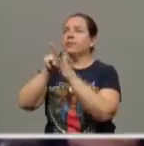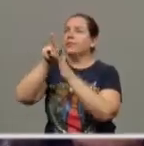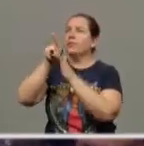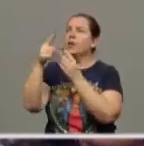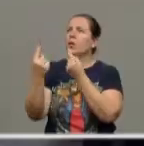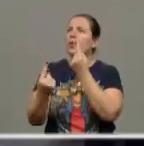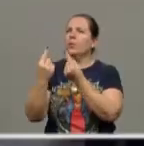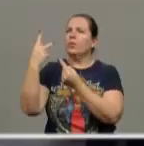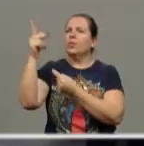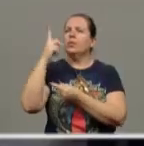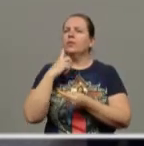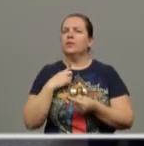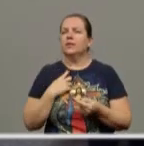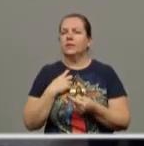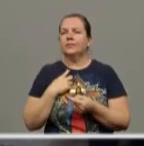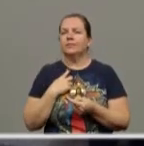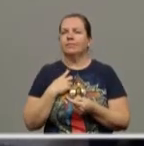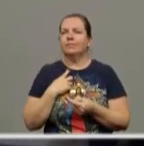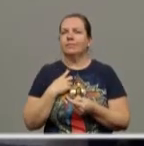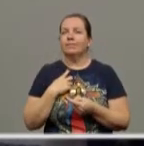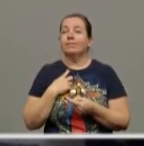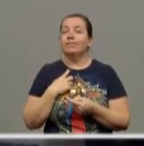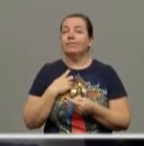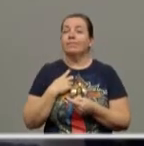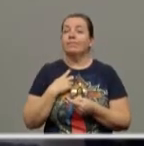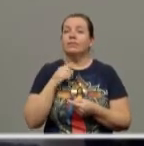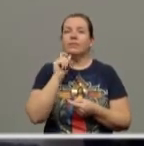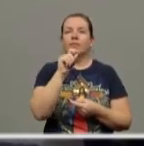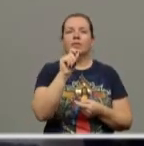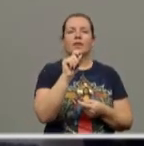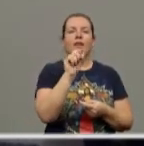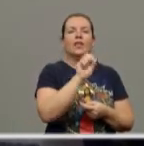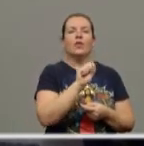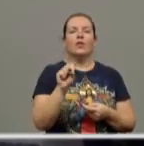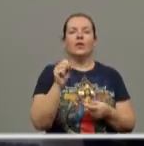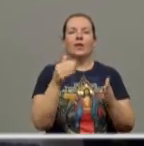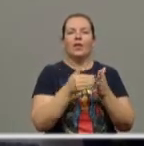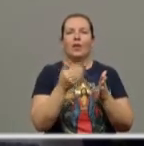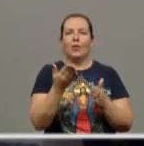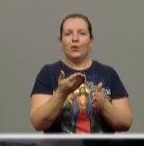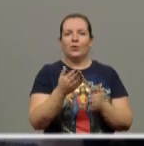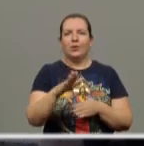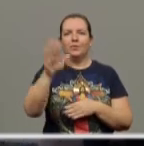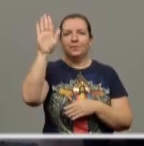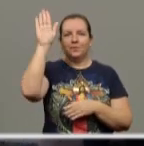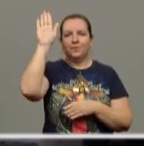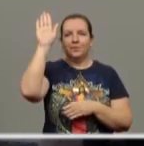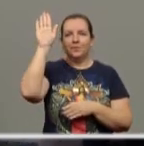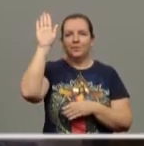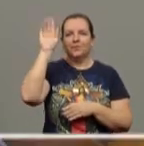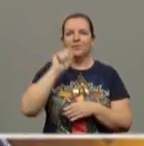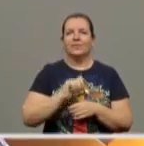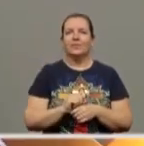qual é a Tua vontade? Quem é que está solteiro aqui até hoje?